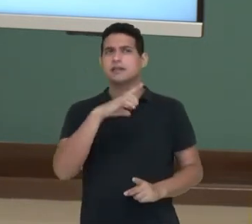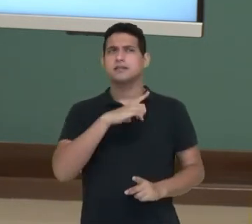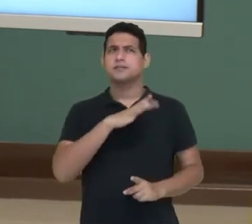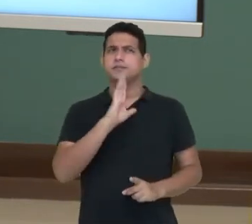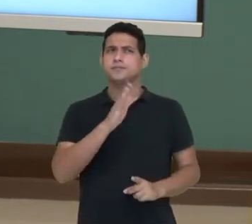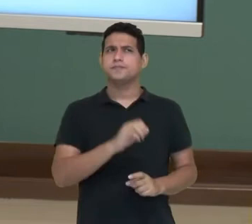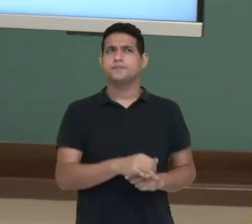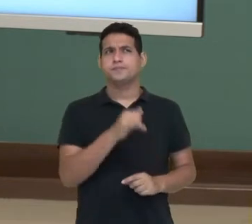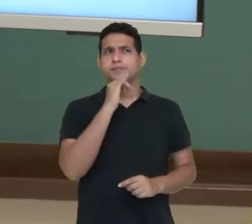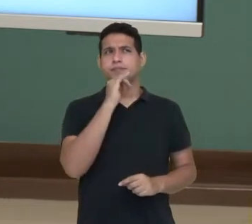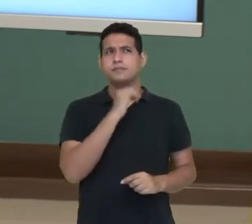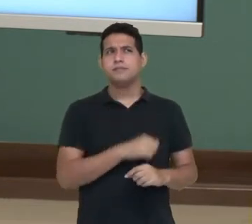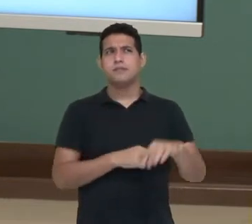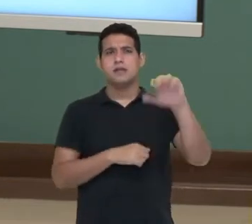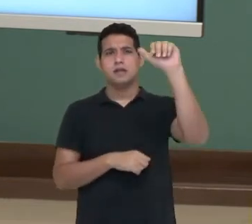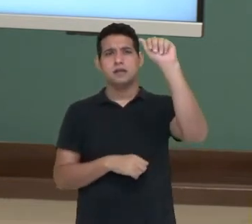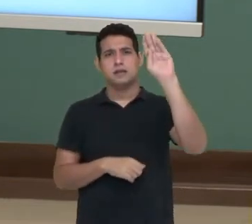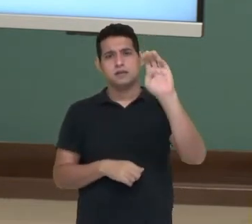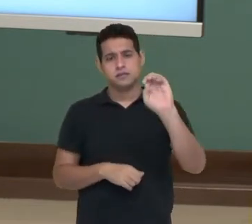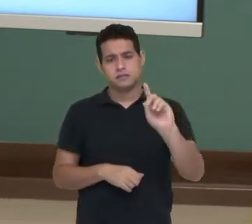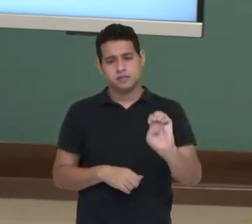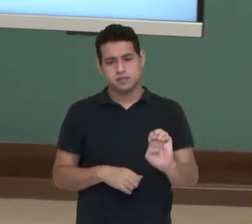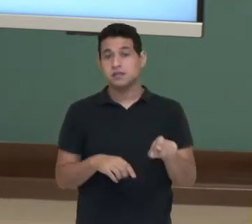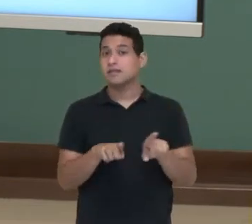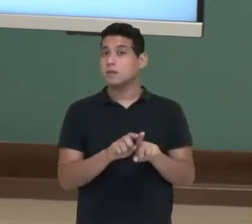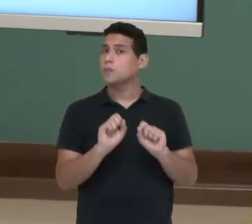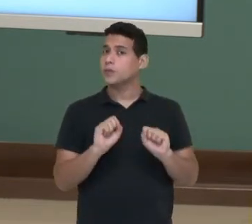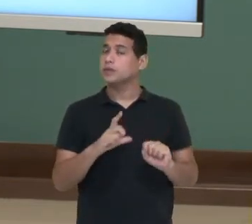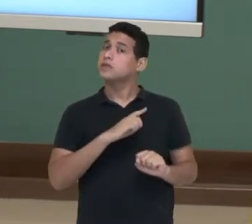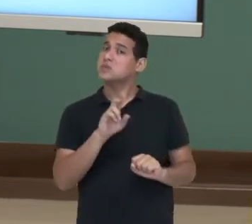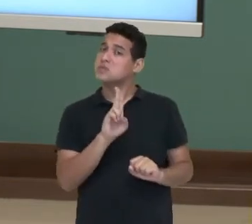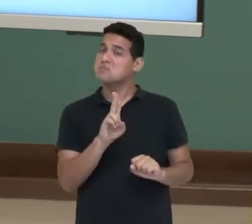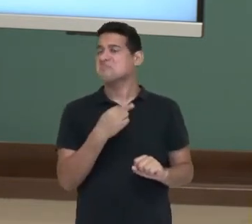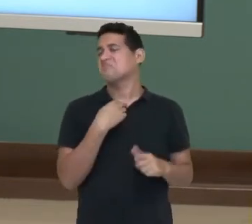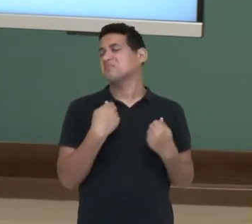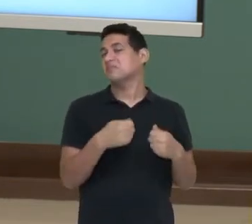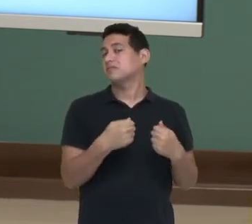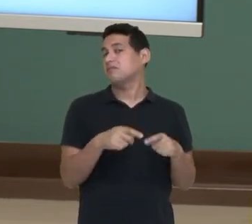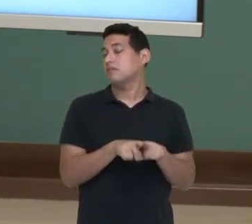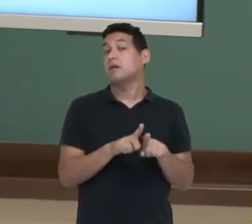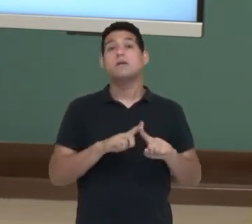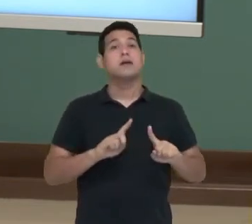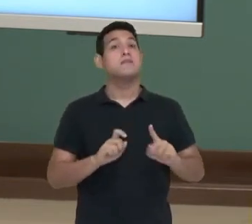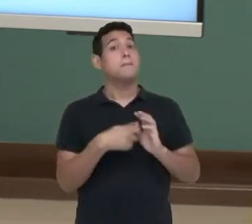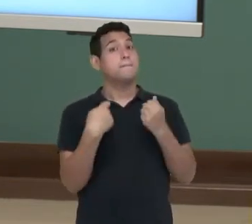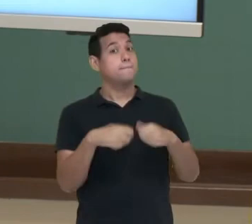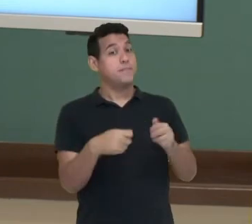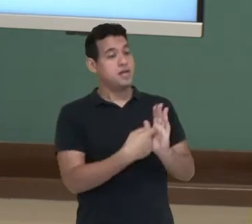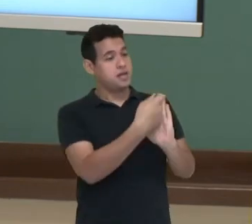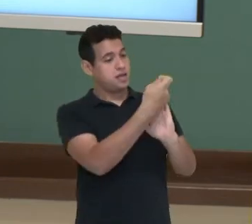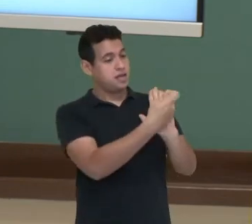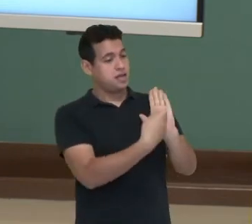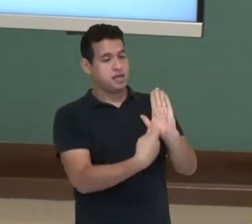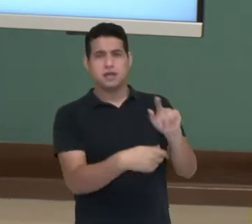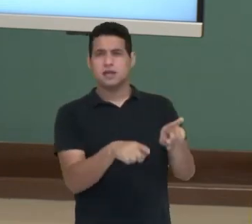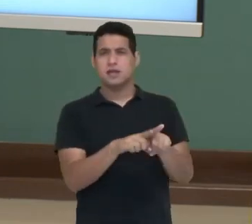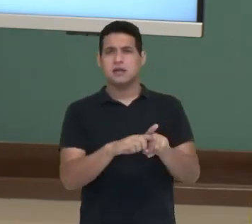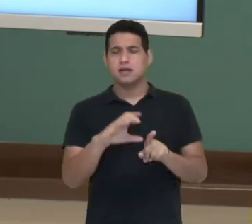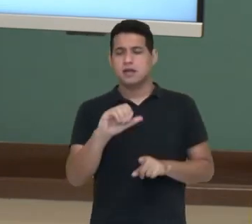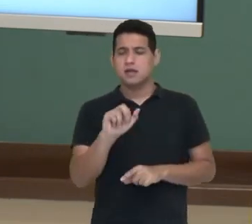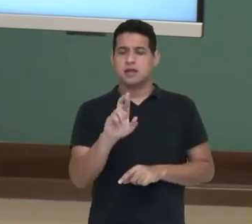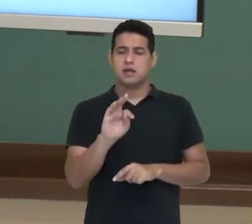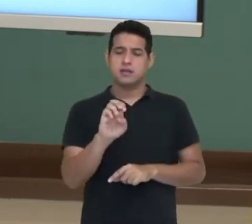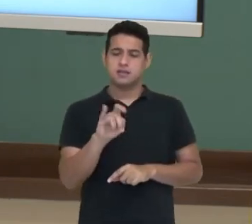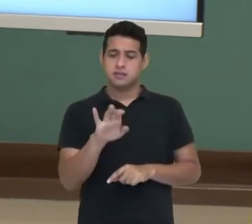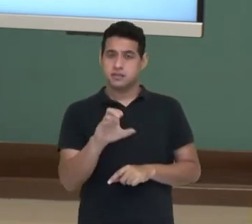pontos, olha aqui, ó, você pode dar nome a eles ou não, tanto faz. E anotar eles no plano cartesiano. Então olha aqui,